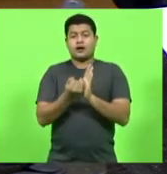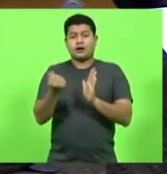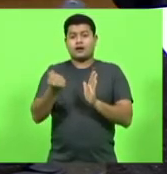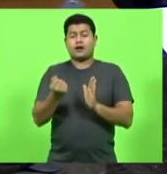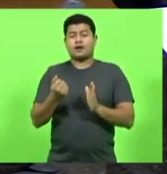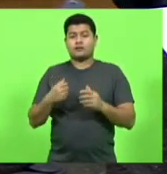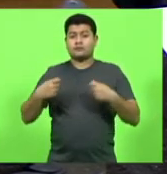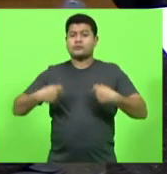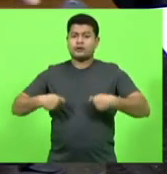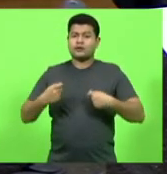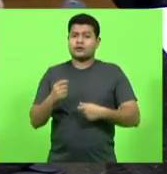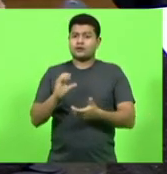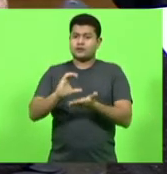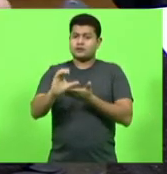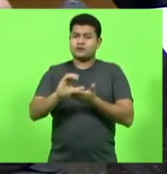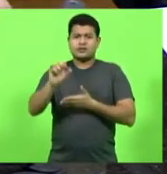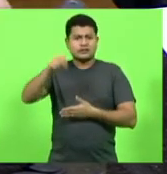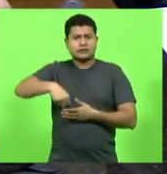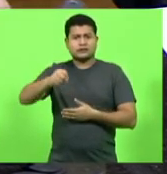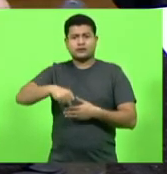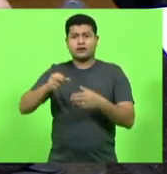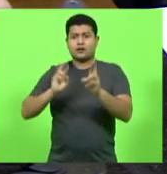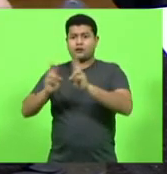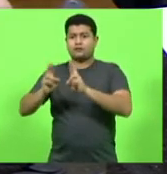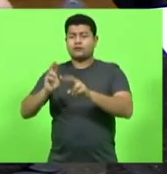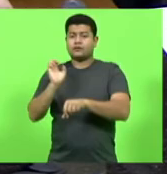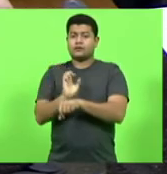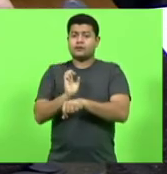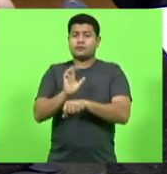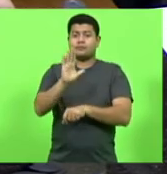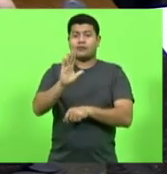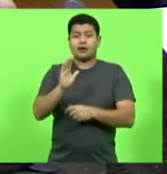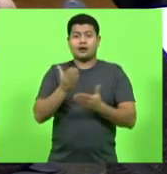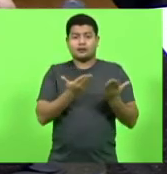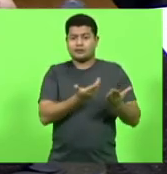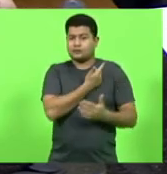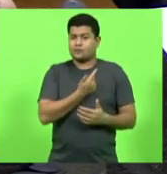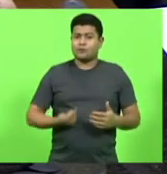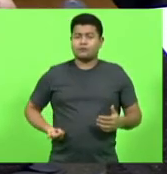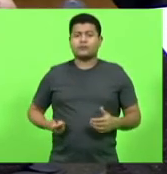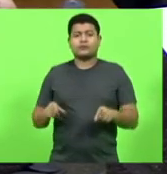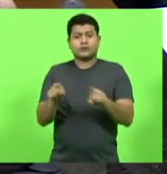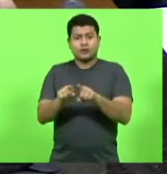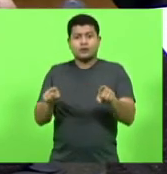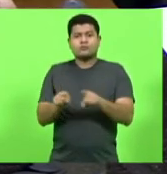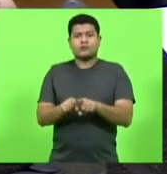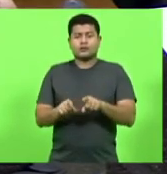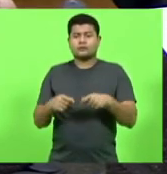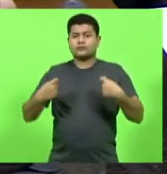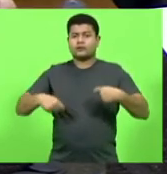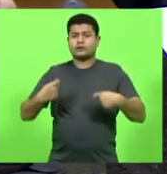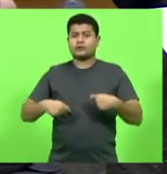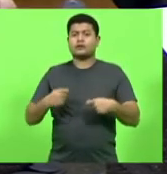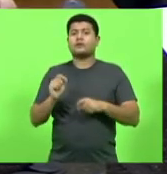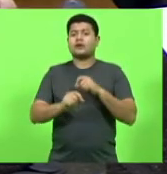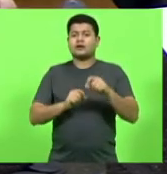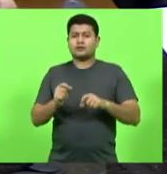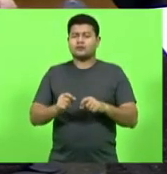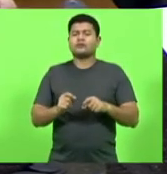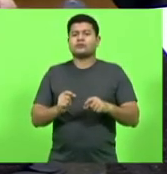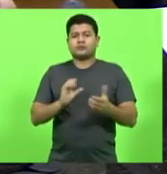investimento, sim, na rodovia federal com recurso estadual, mas que o governo catarinense não esqueça de fazer os investimentos nas rodovias